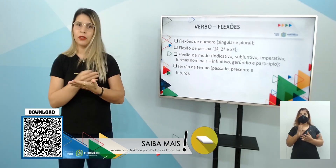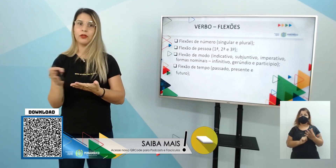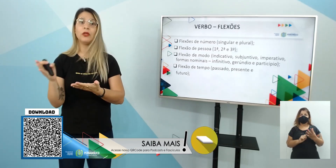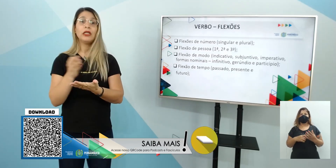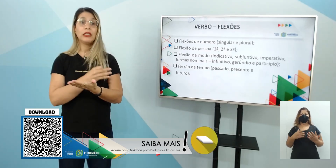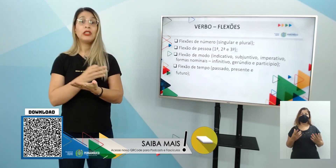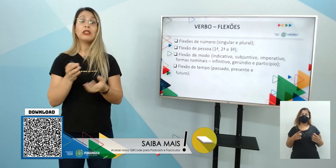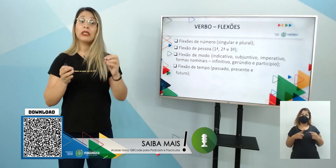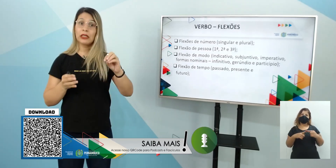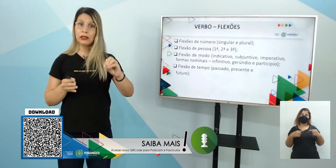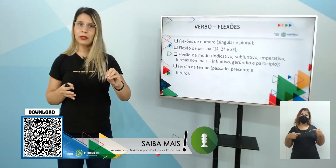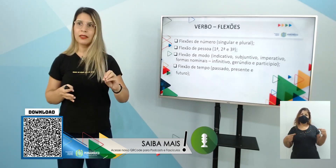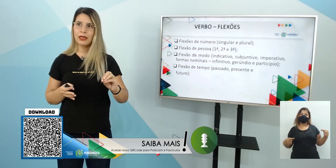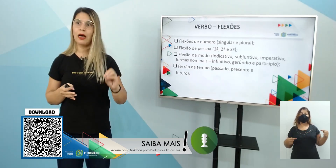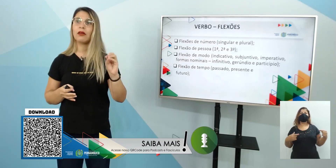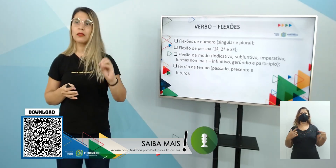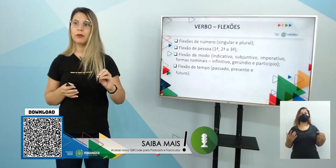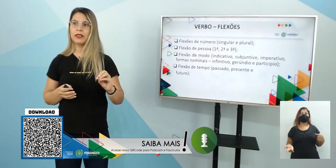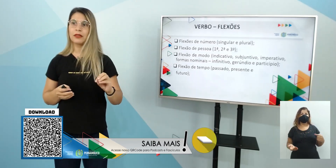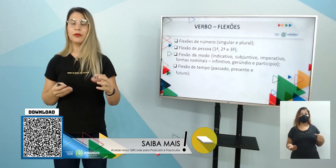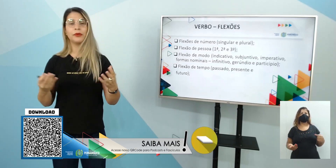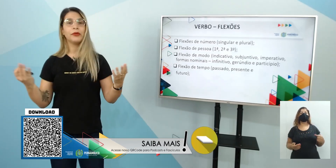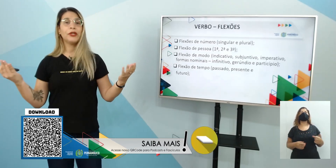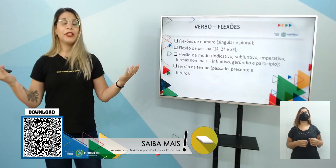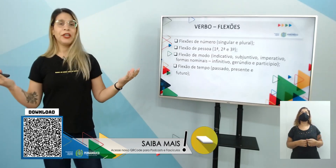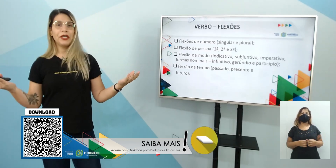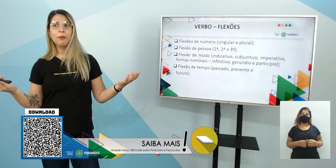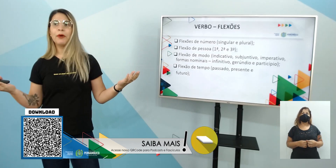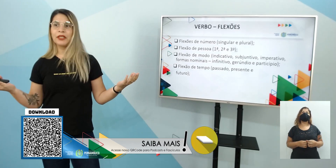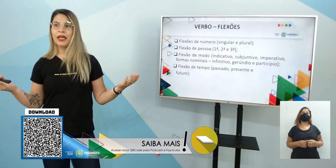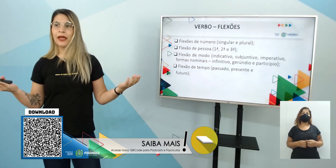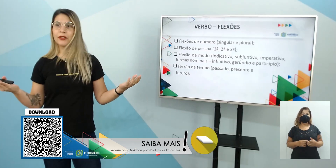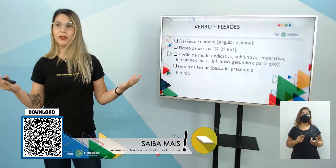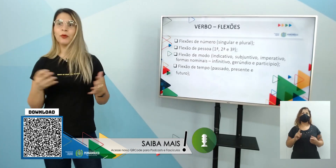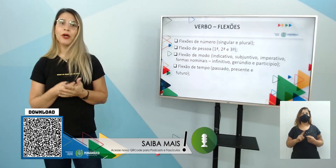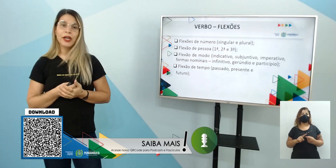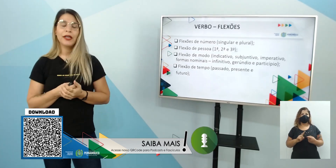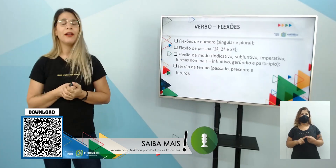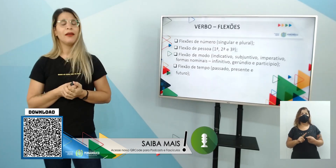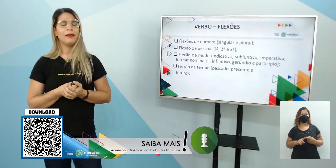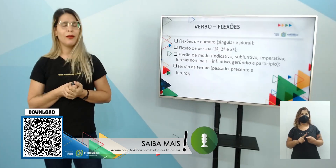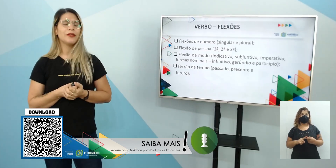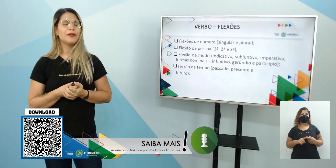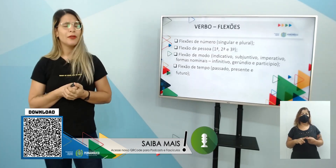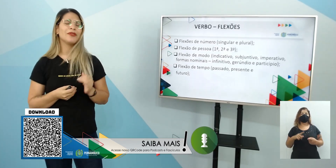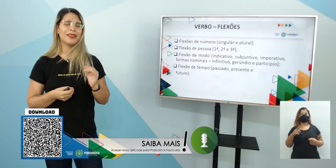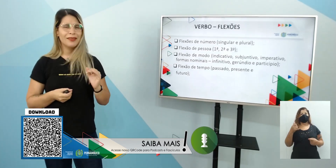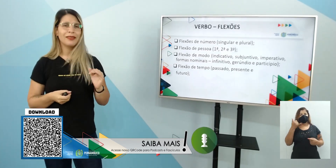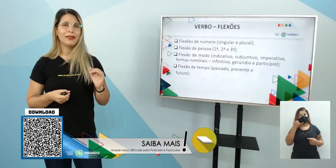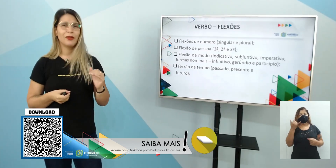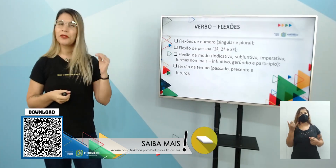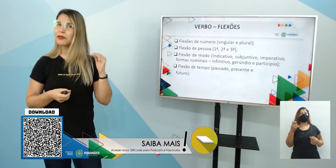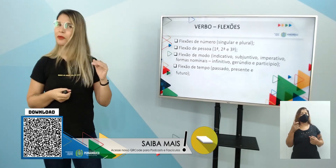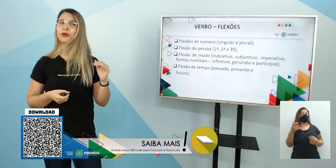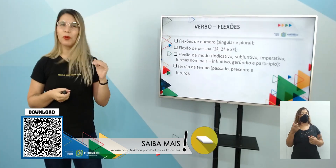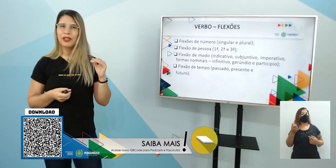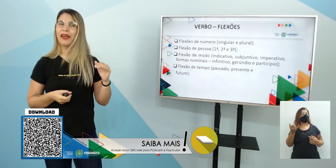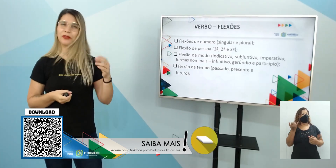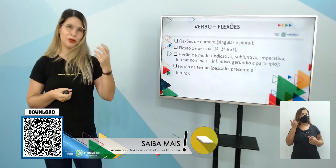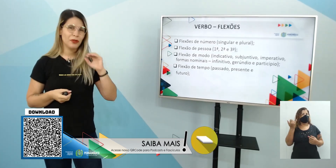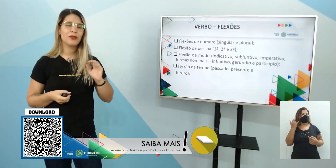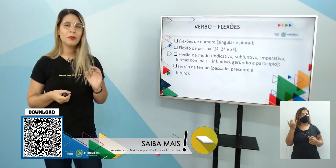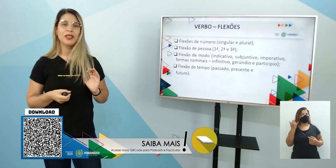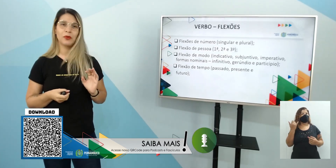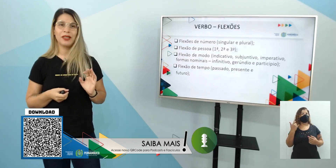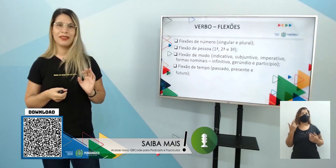o texto escrito dessa aula sobre esse assunto, e podcast, porque nós somos assim, nós somos